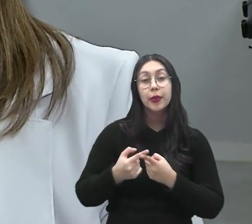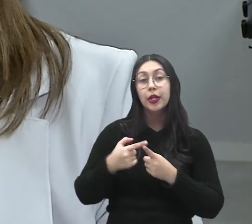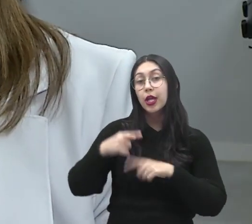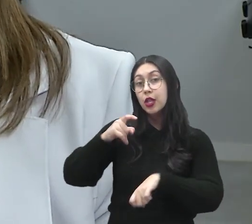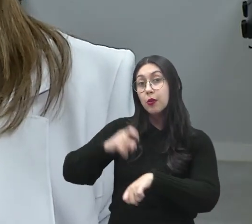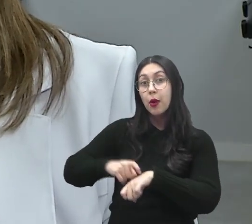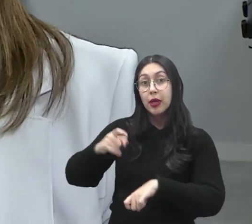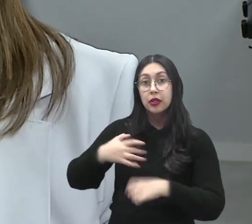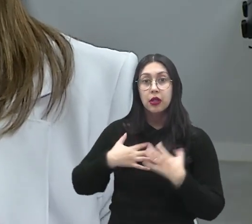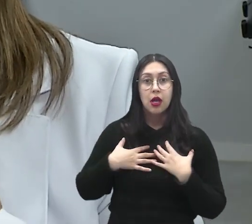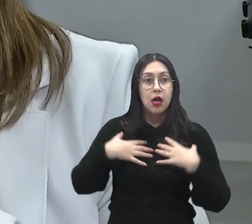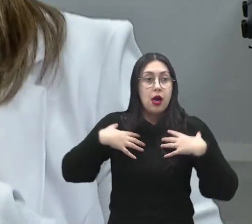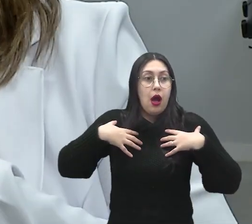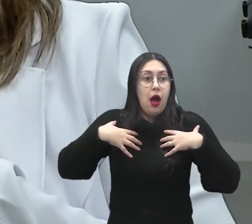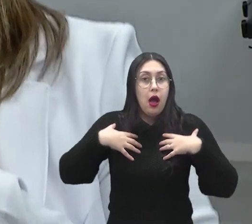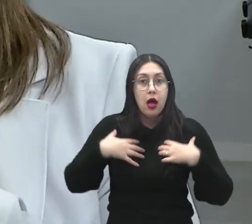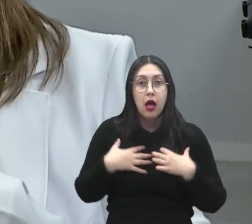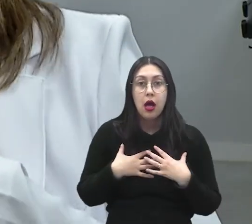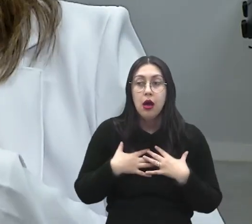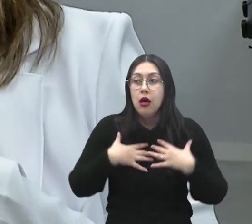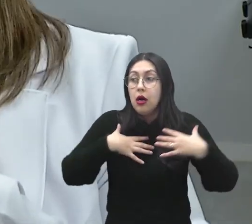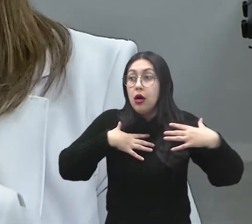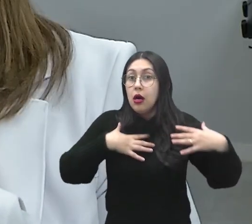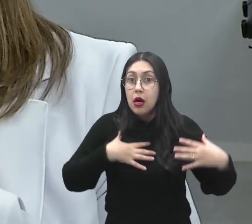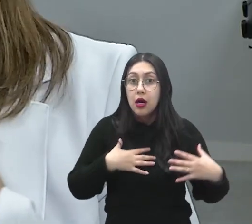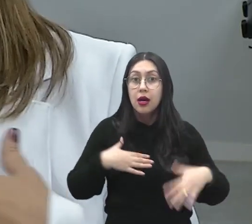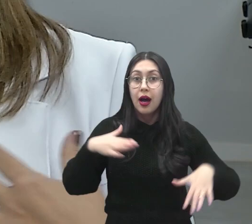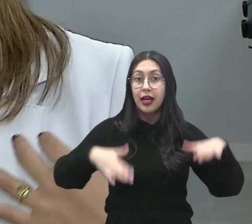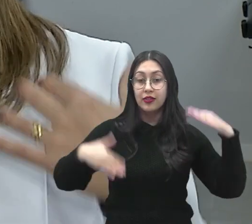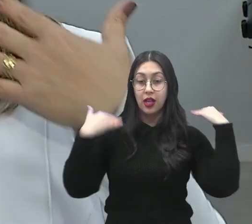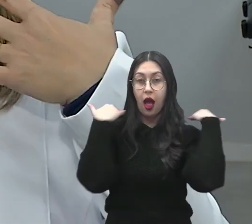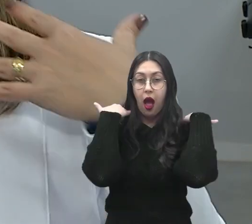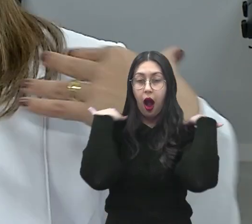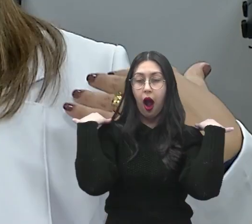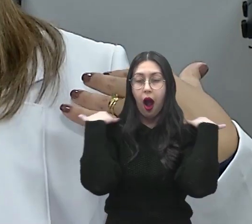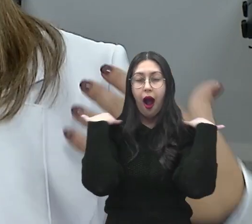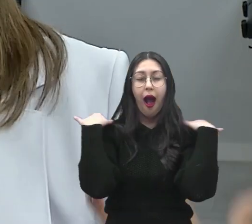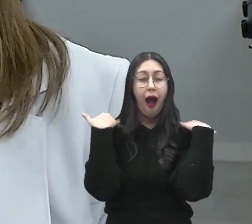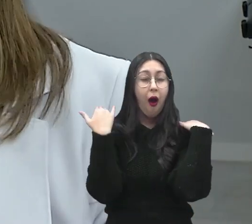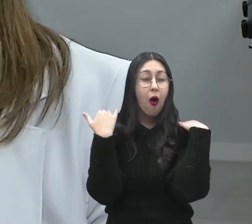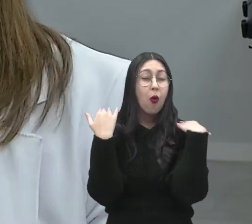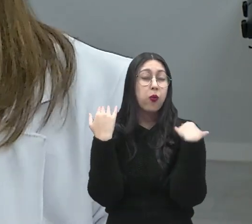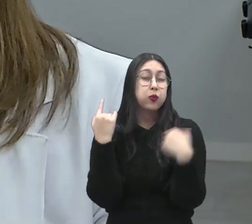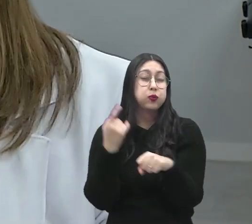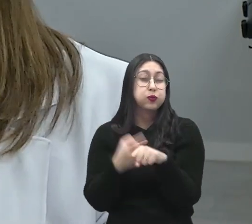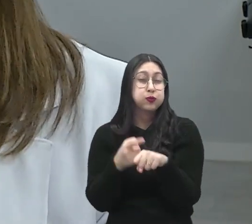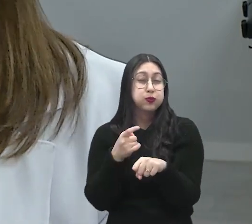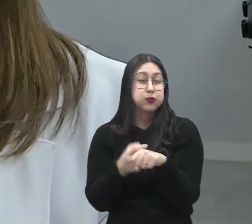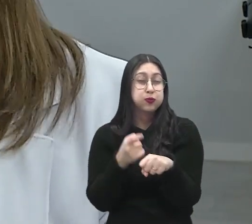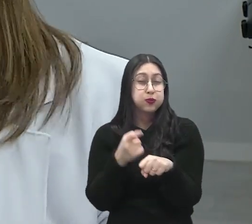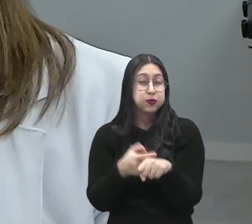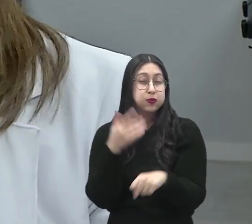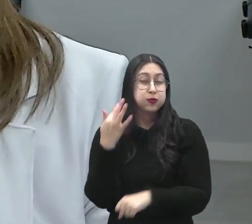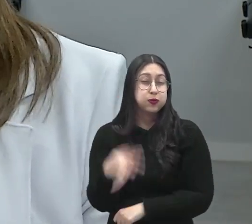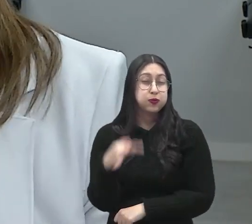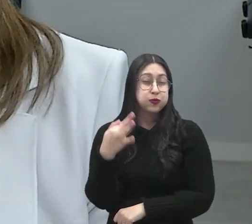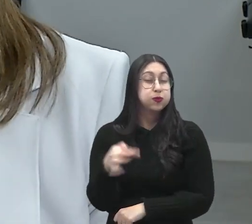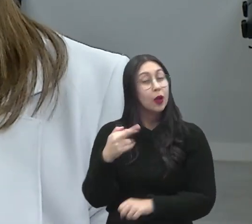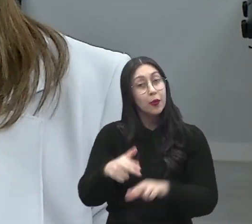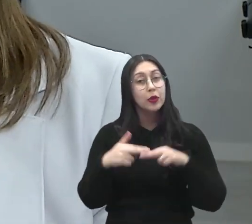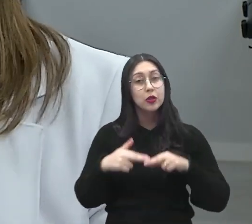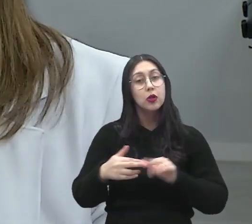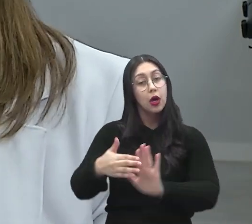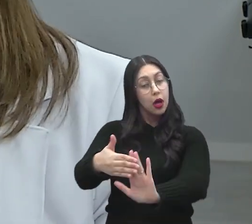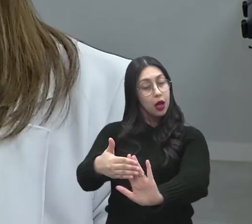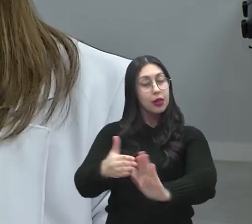quando na crise você fica puxando muito ar, né? E aí fica com toda essa musculatura com contratura, com dor,